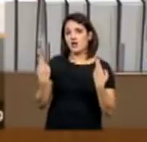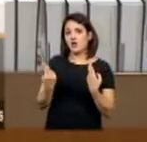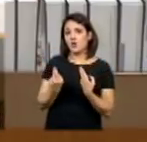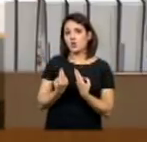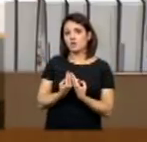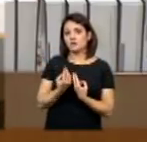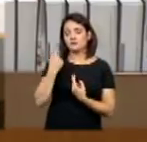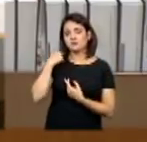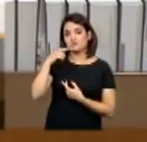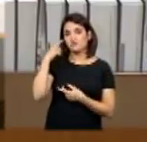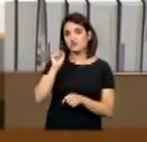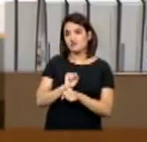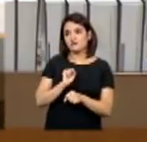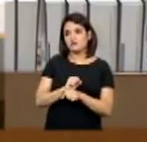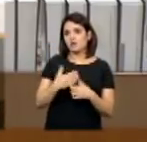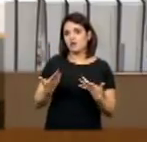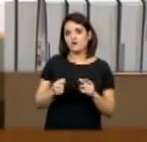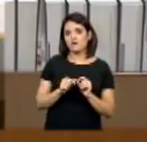advogados aguardam